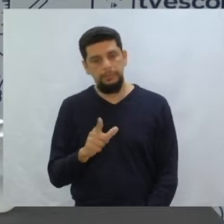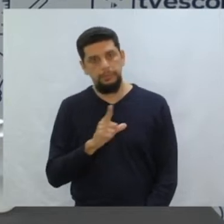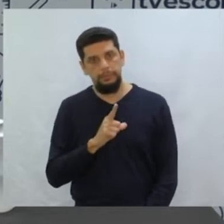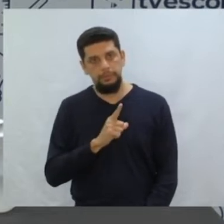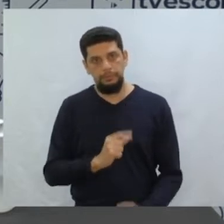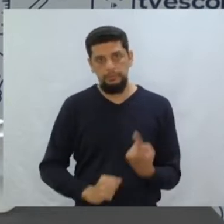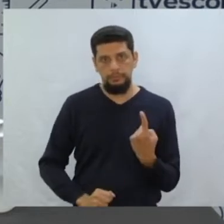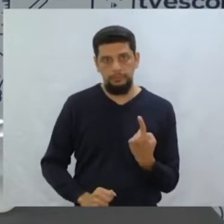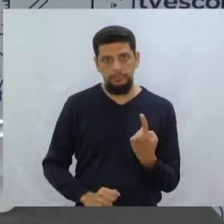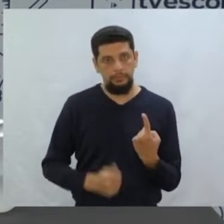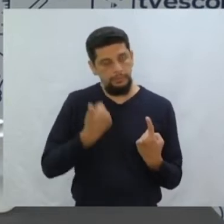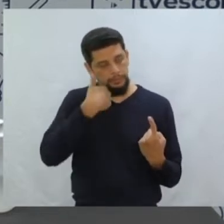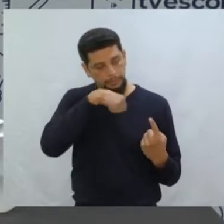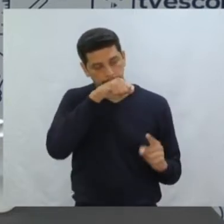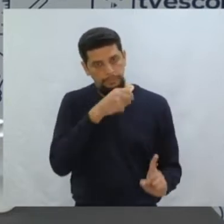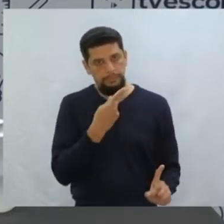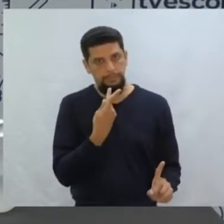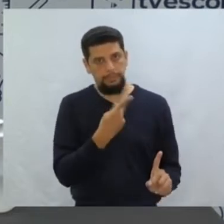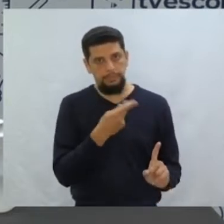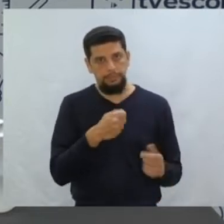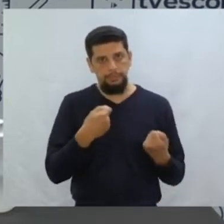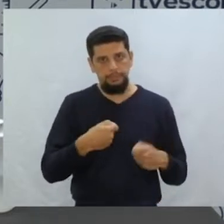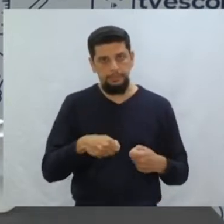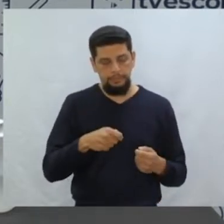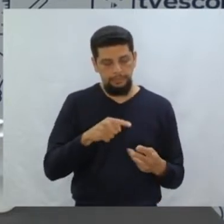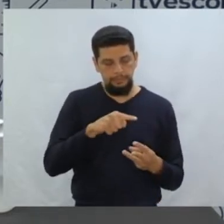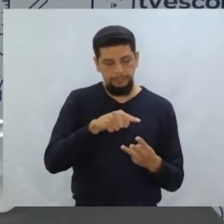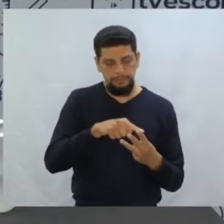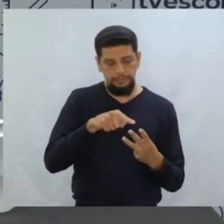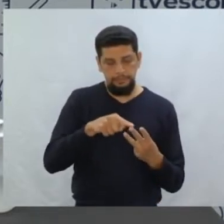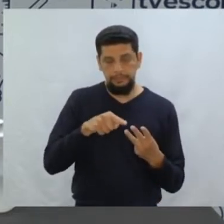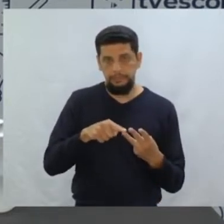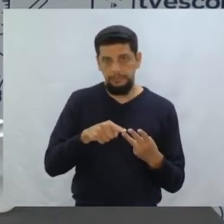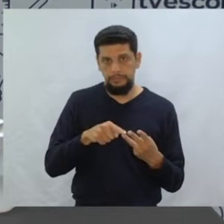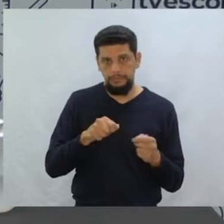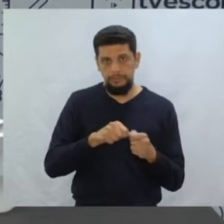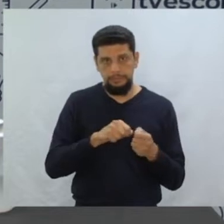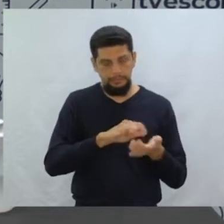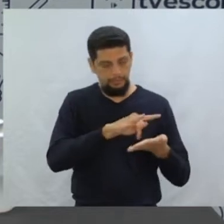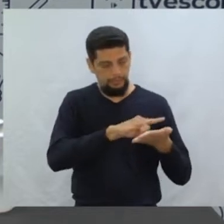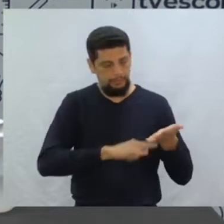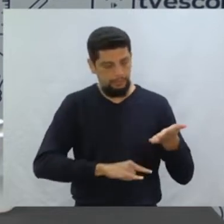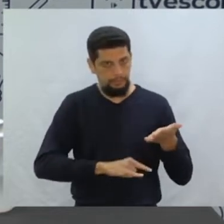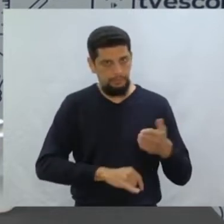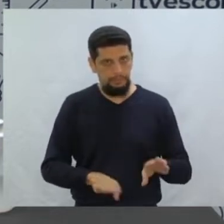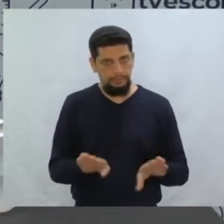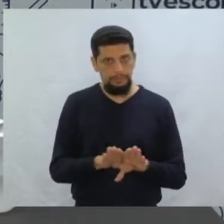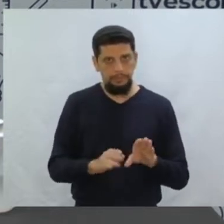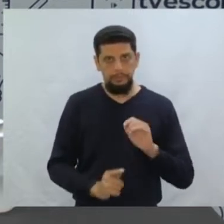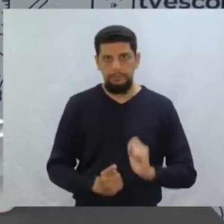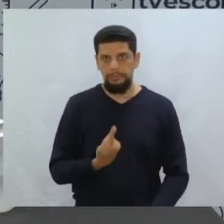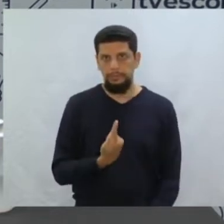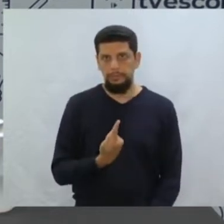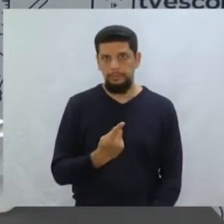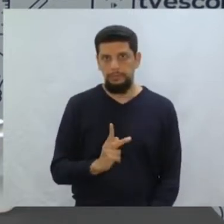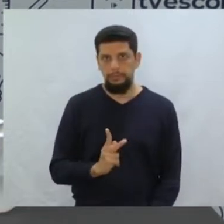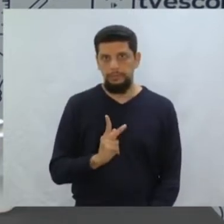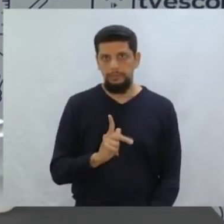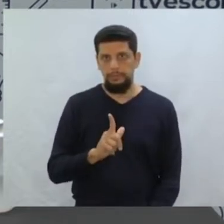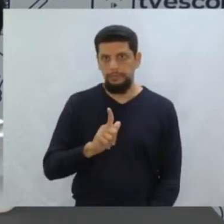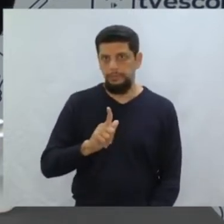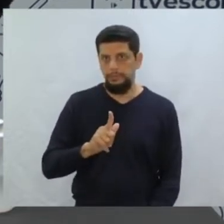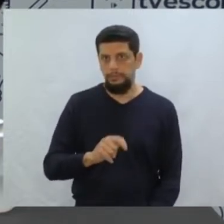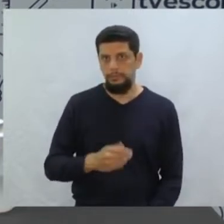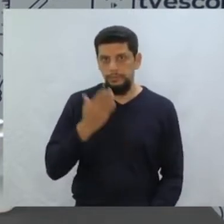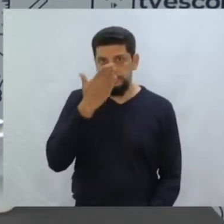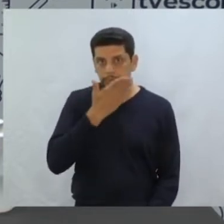1, né? Então, ela precisa de 3 para fazer essa receita. E 1 quilograma